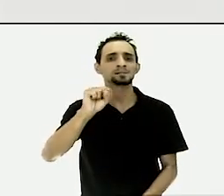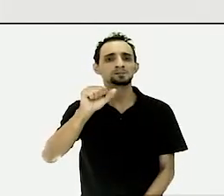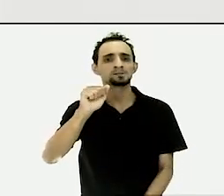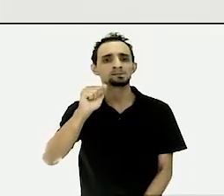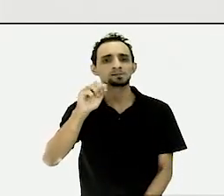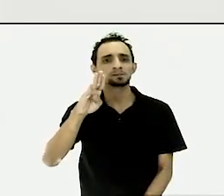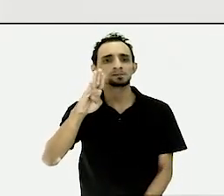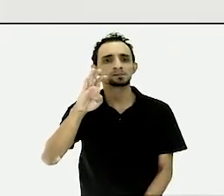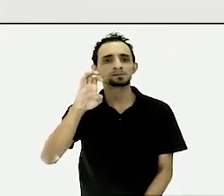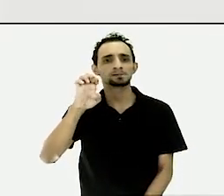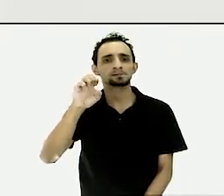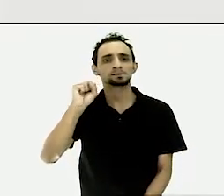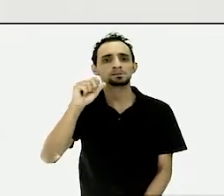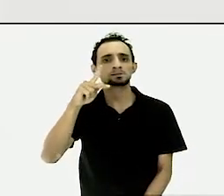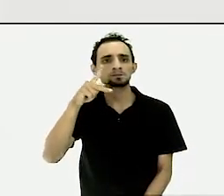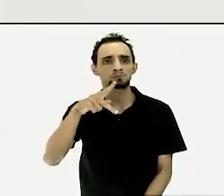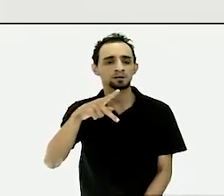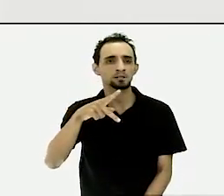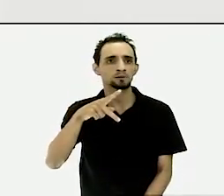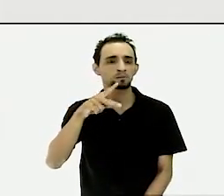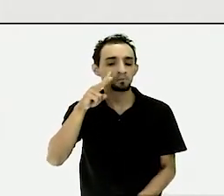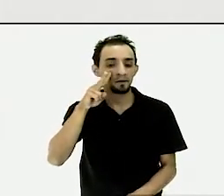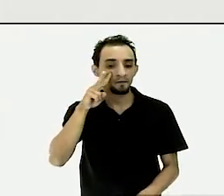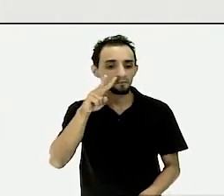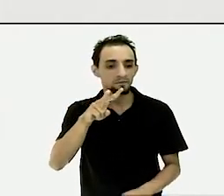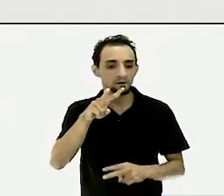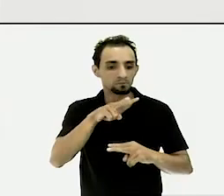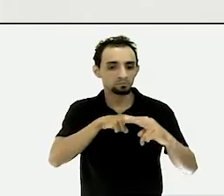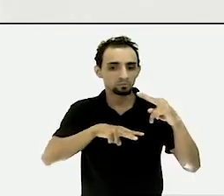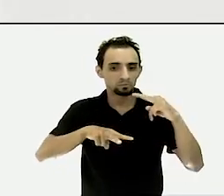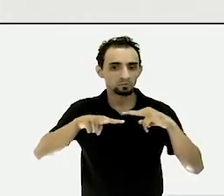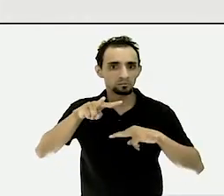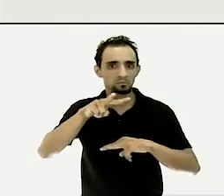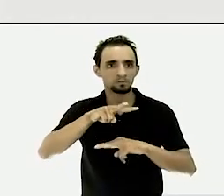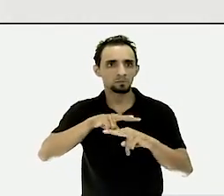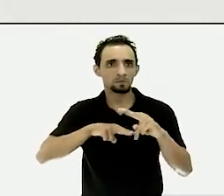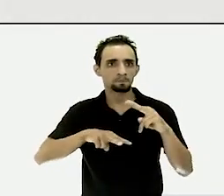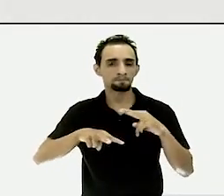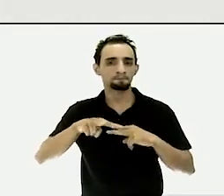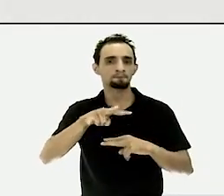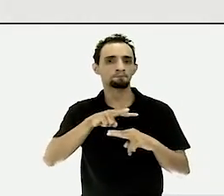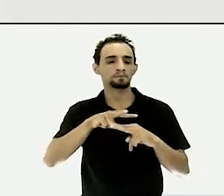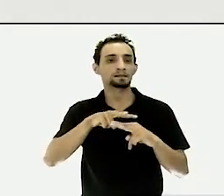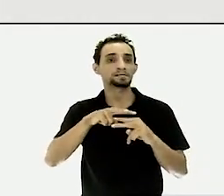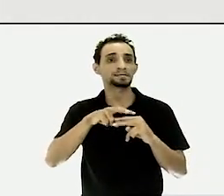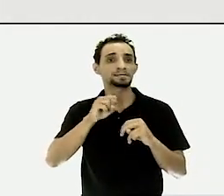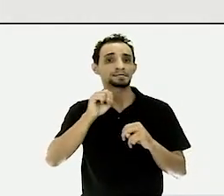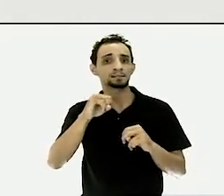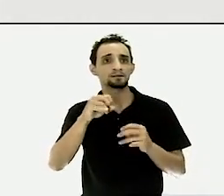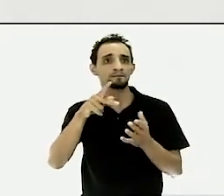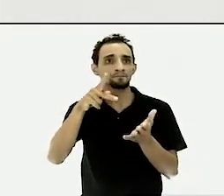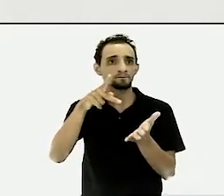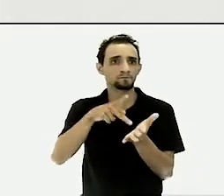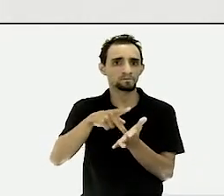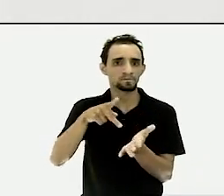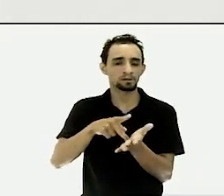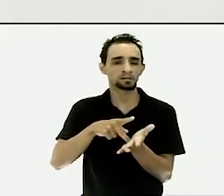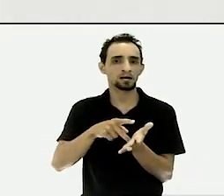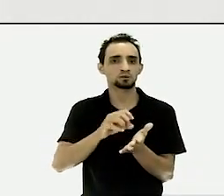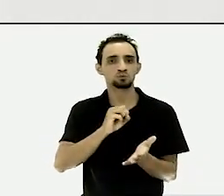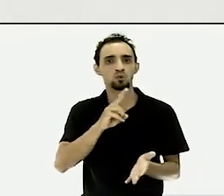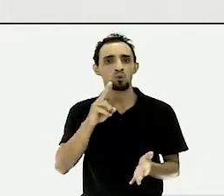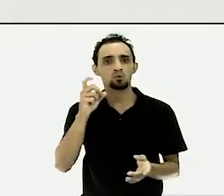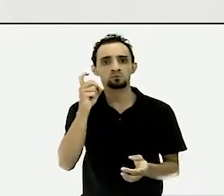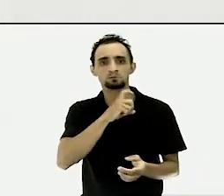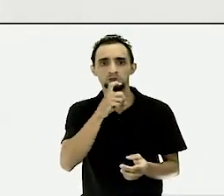em juízo que a cobrança está sendo feita de forma ilegal, conforme a liminar ainda do doutor Adilson, confirmado